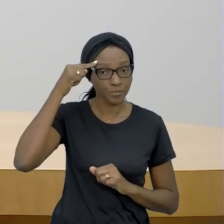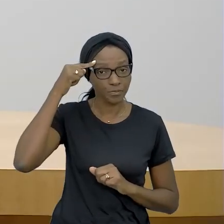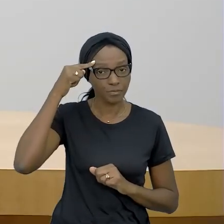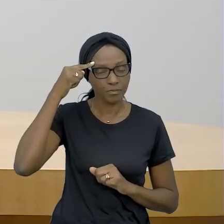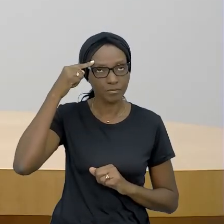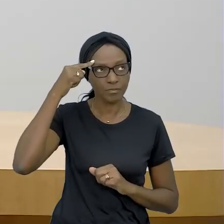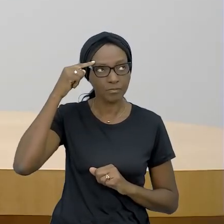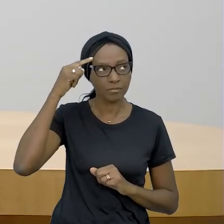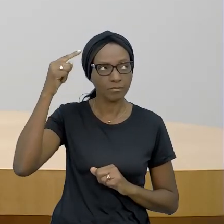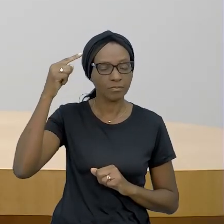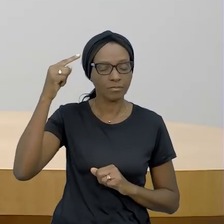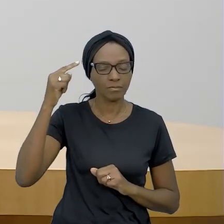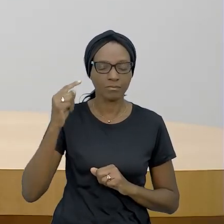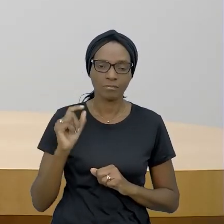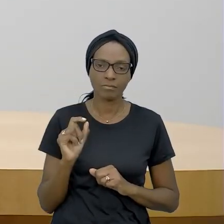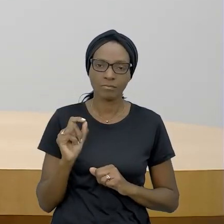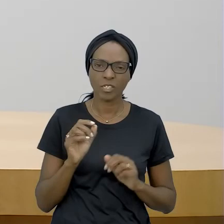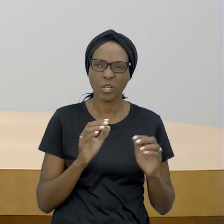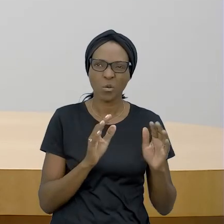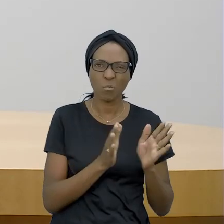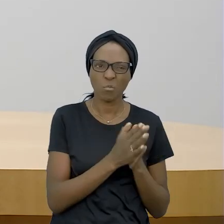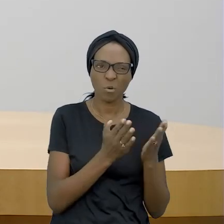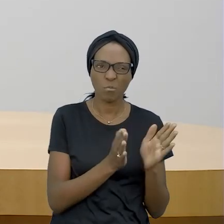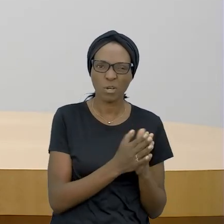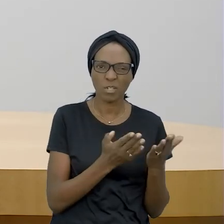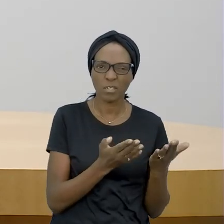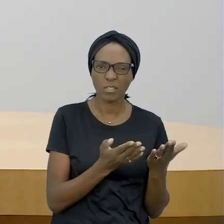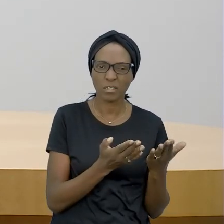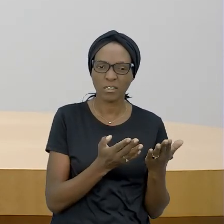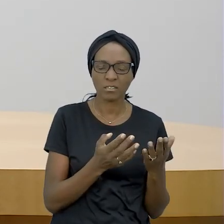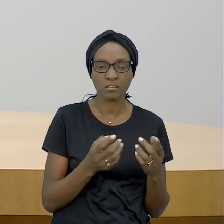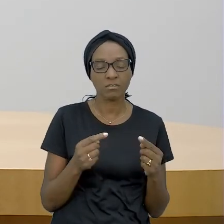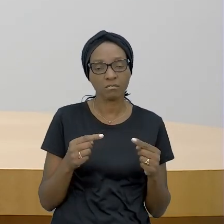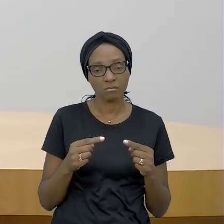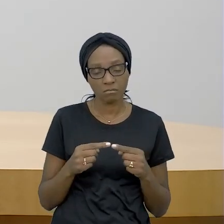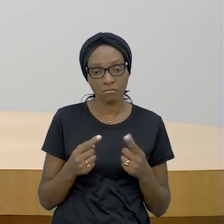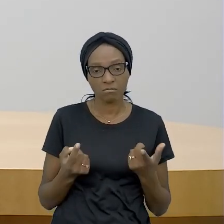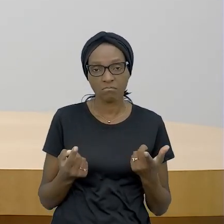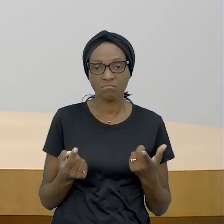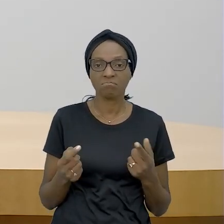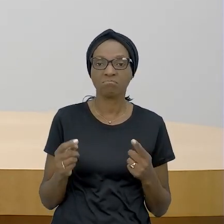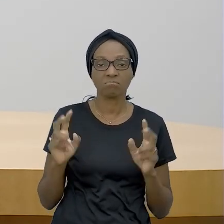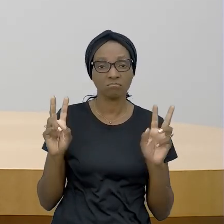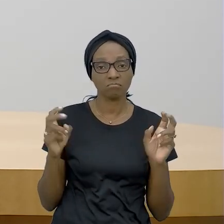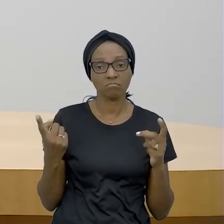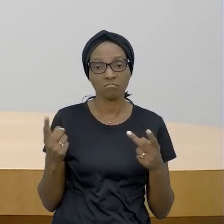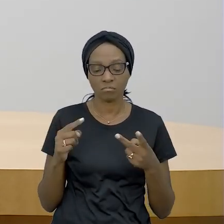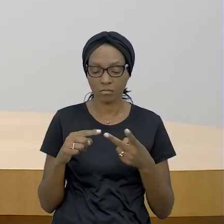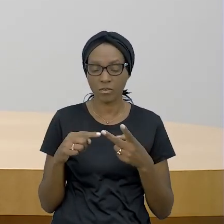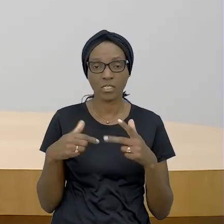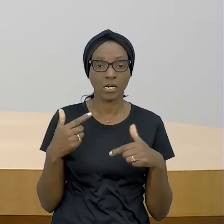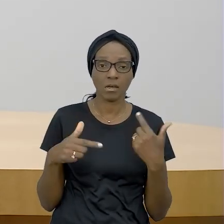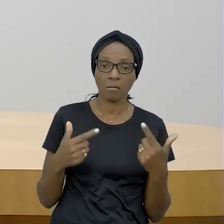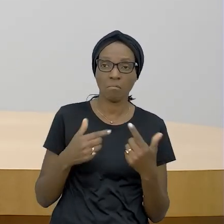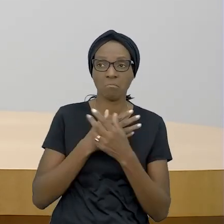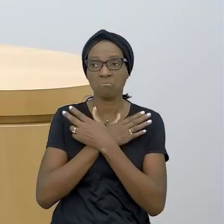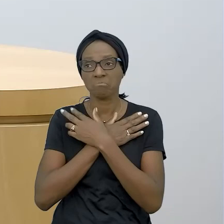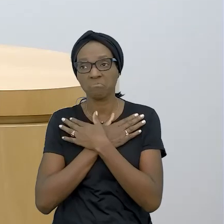vem na nossa mente. A pobreza é um tema de interesse público, o trabalho e o desemprego,